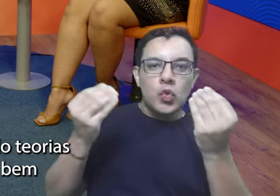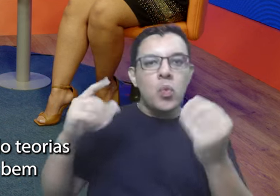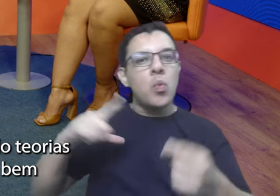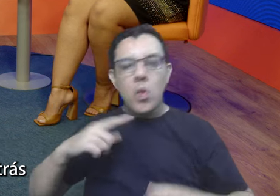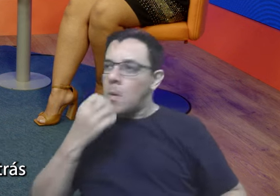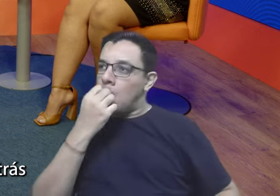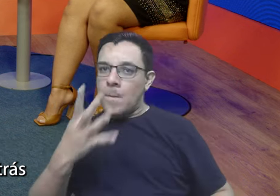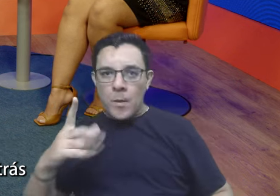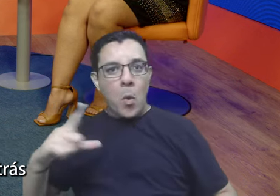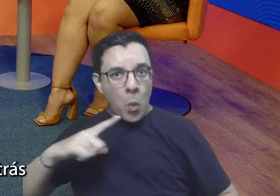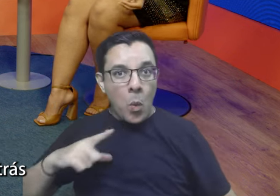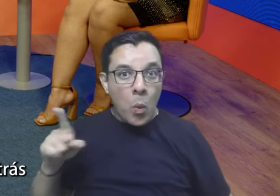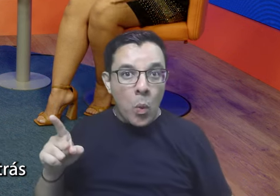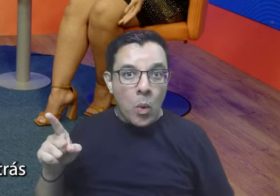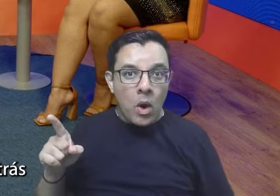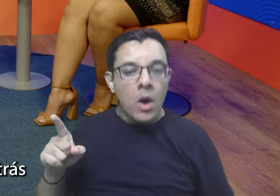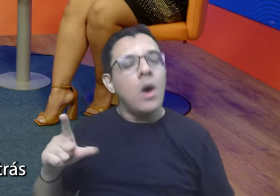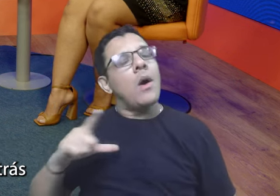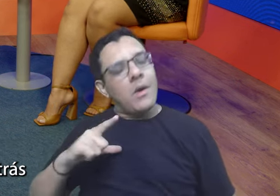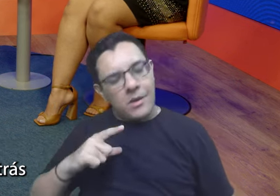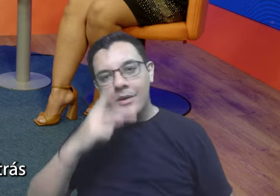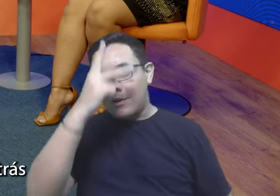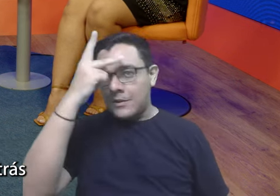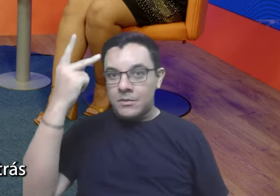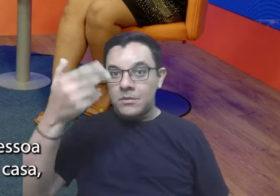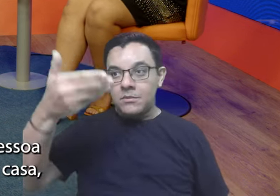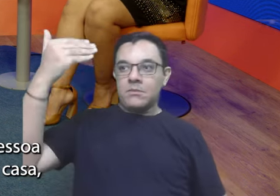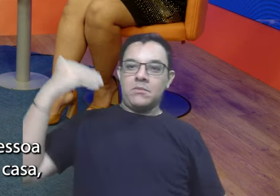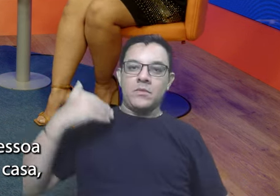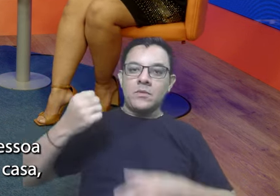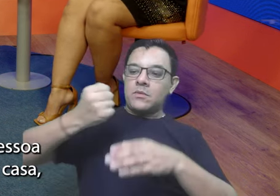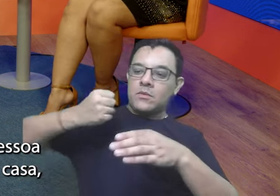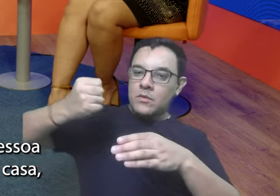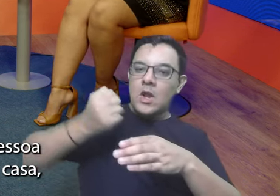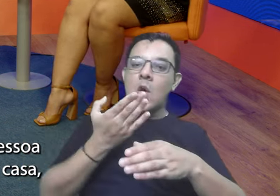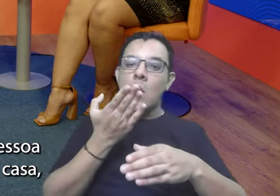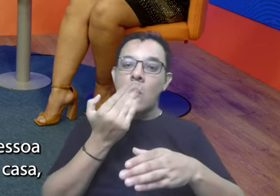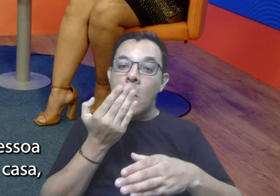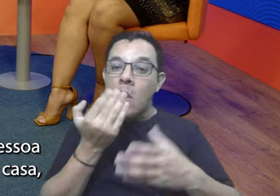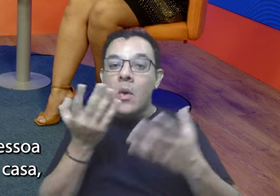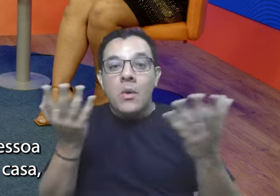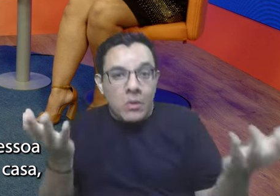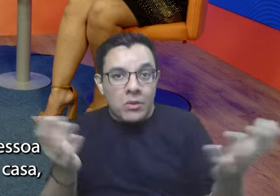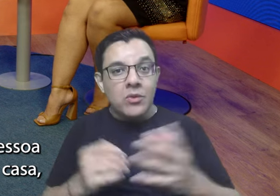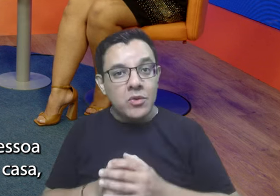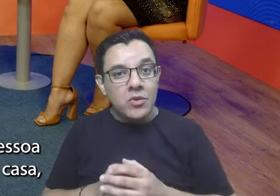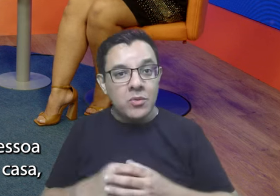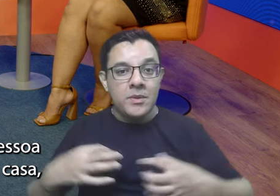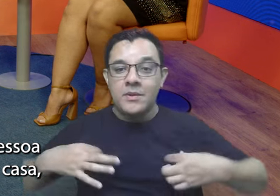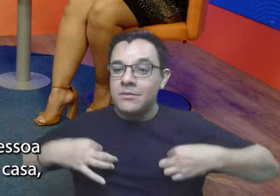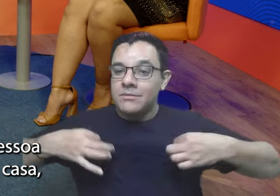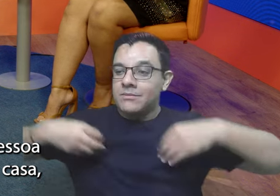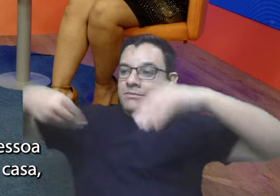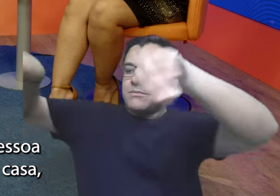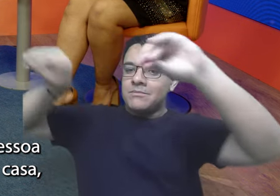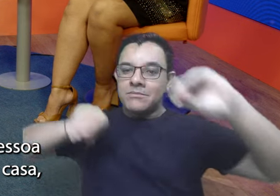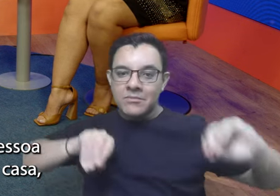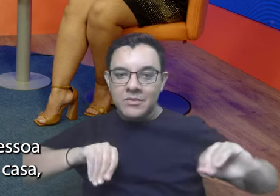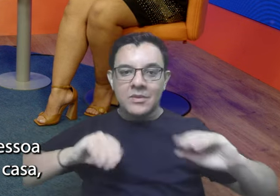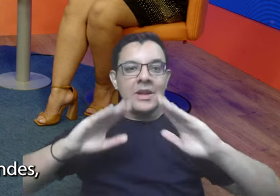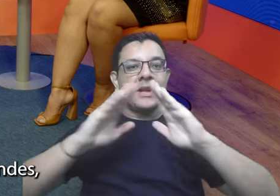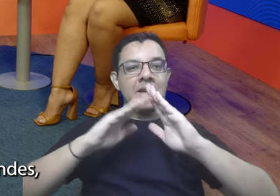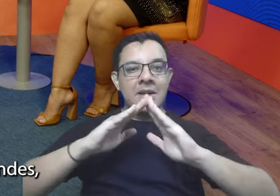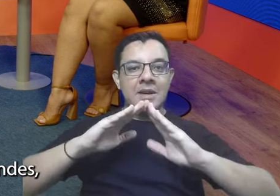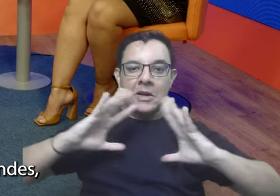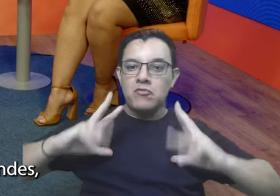e tá bem e tá disposto É porque tem uma pessoa atrás fazendo a comida para essa pessoa tirando o lençol limpando a